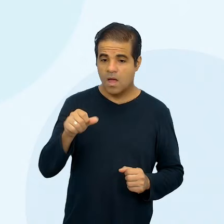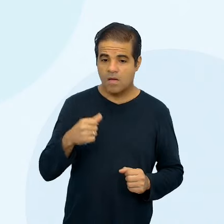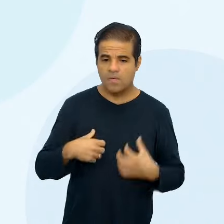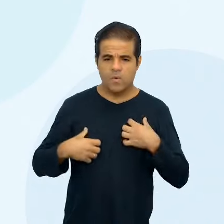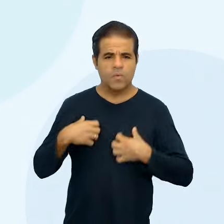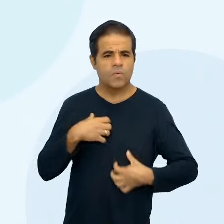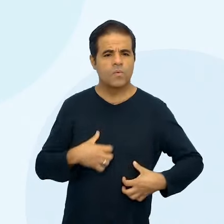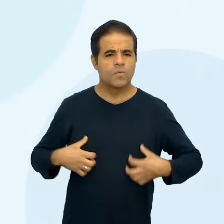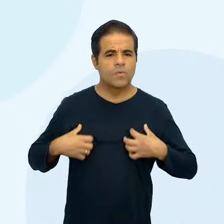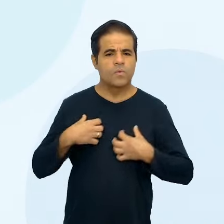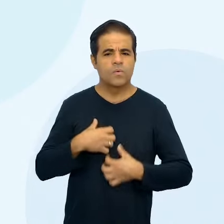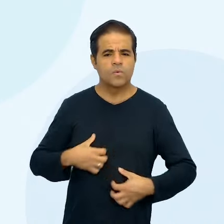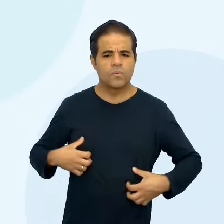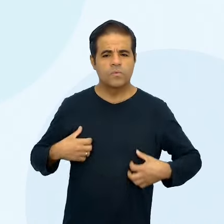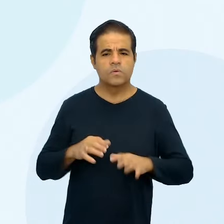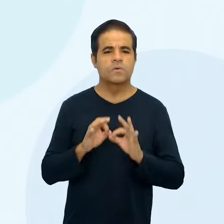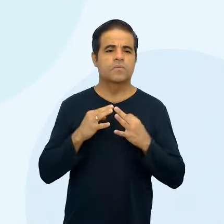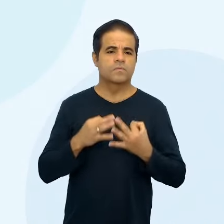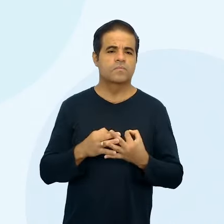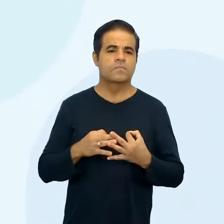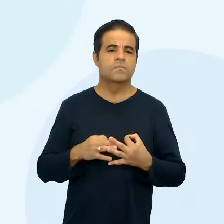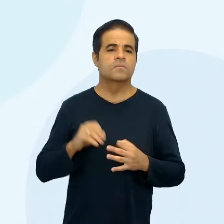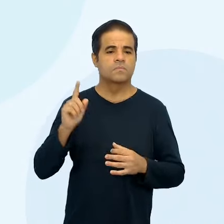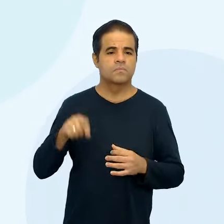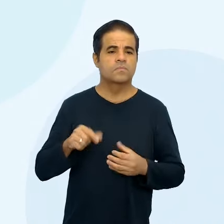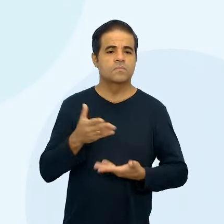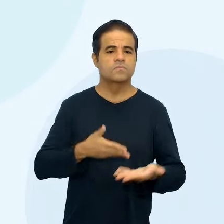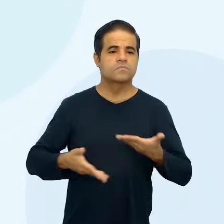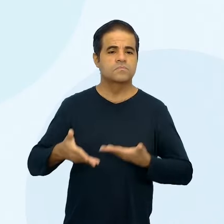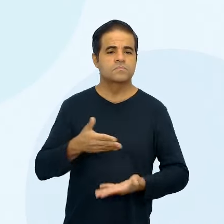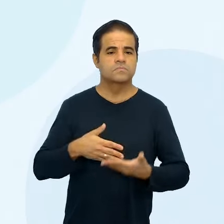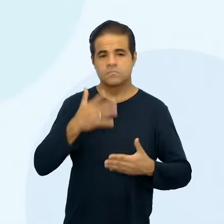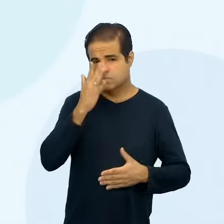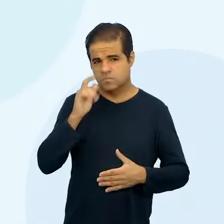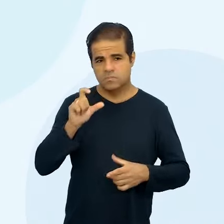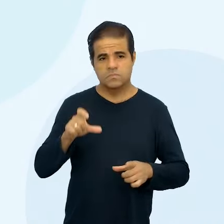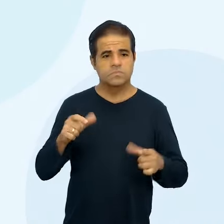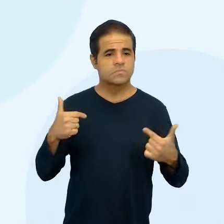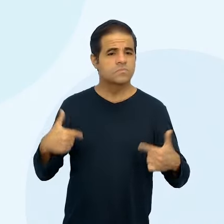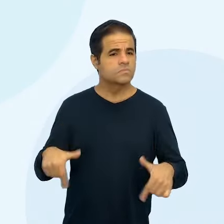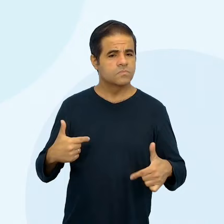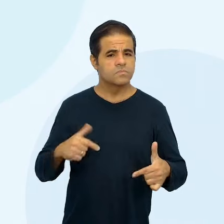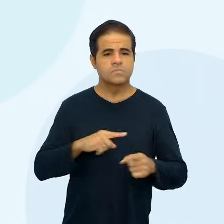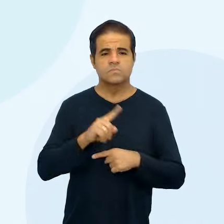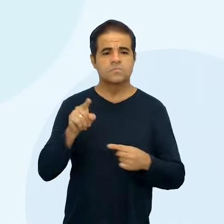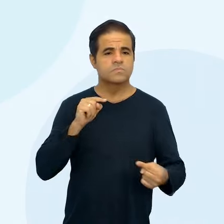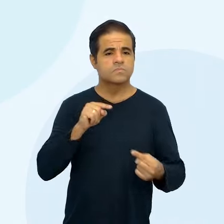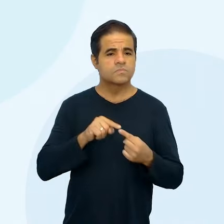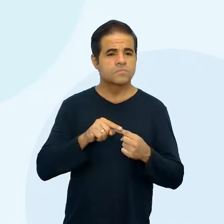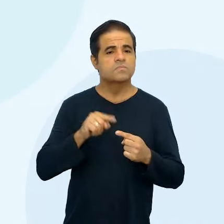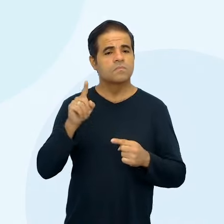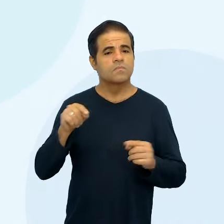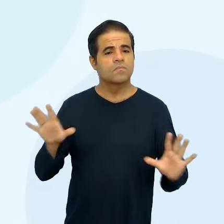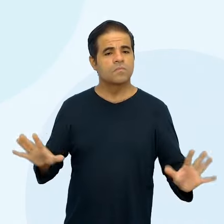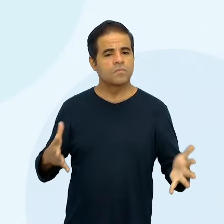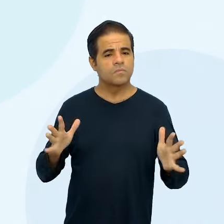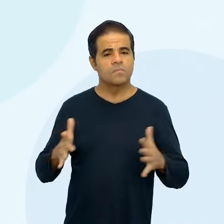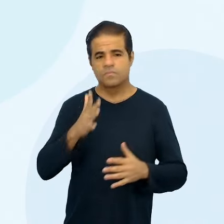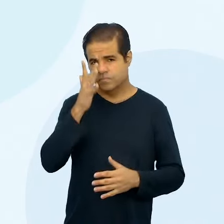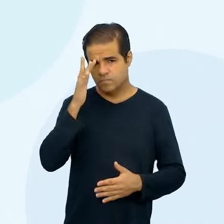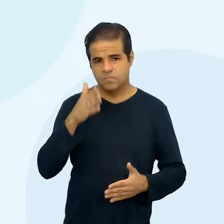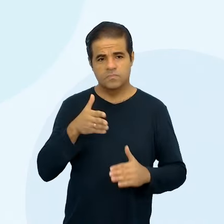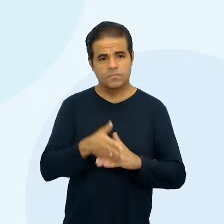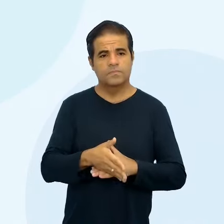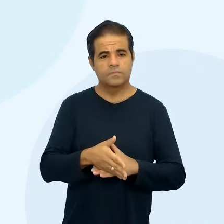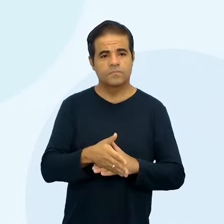dos familiares, né, o item C, é o resgate dos trabalhadores, né. Qual o objetivo aqui? Estimular os estudantes a